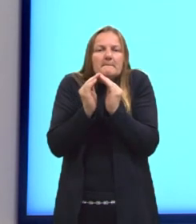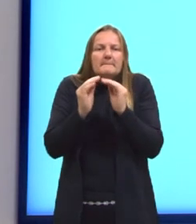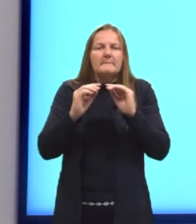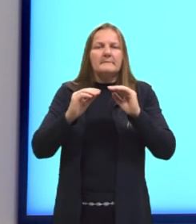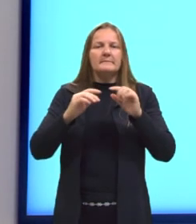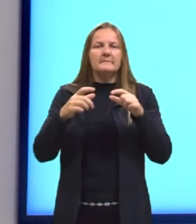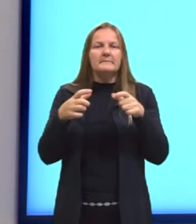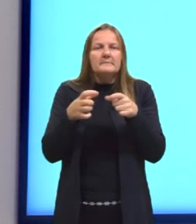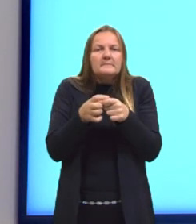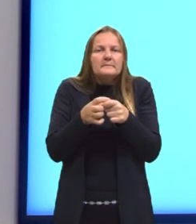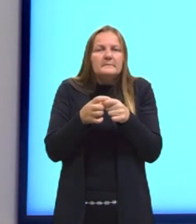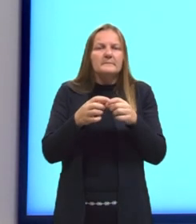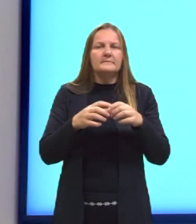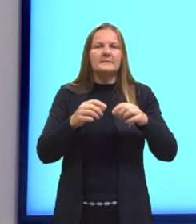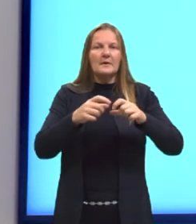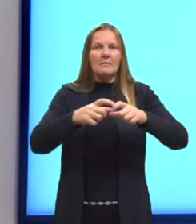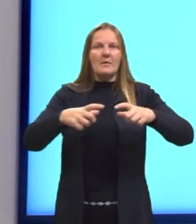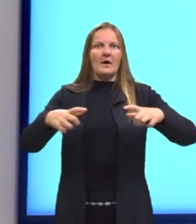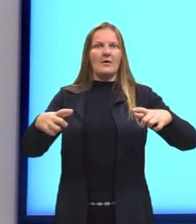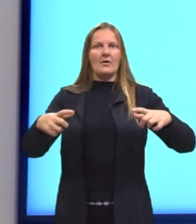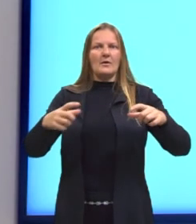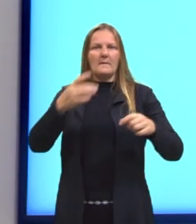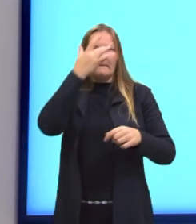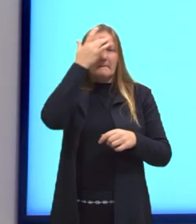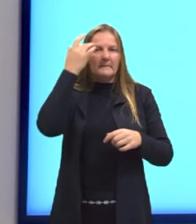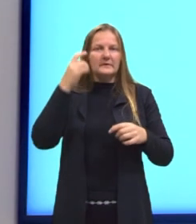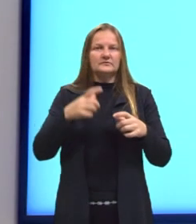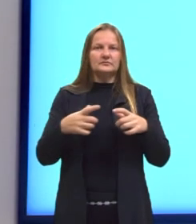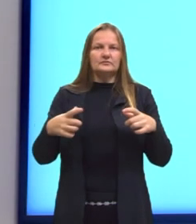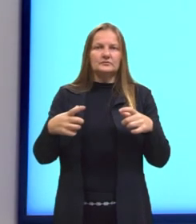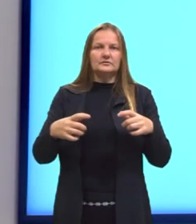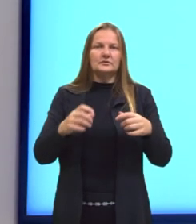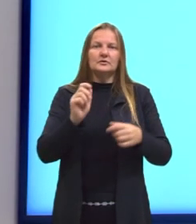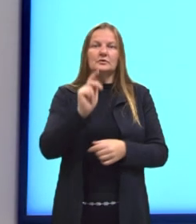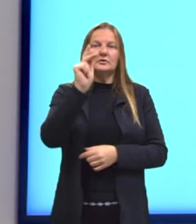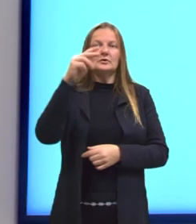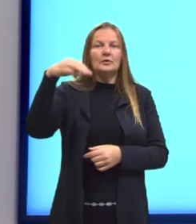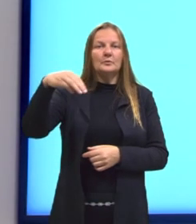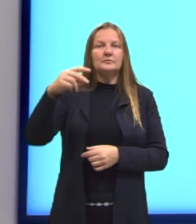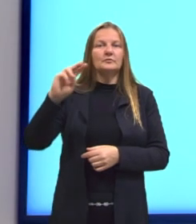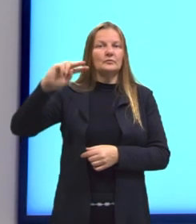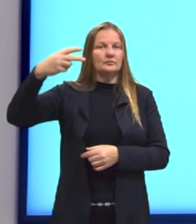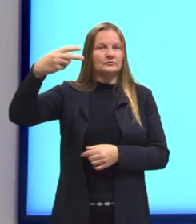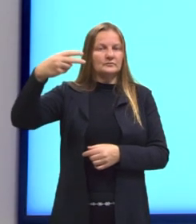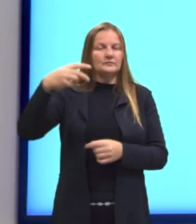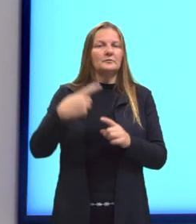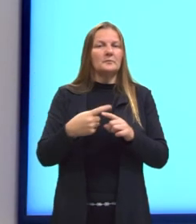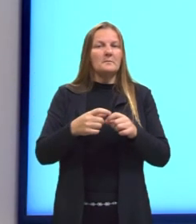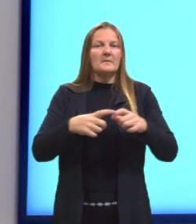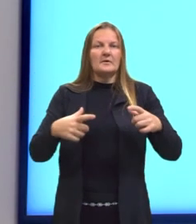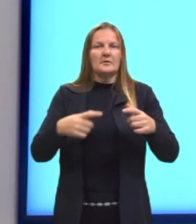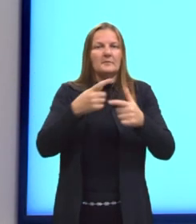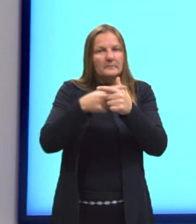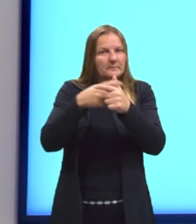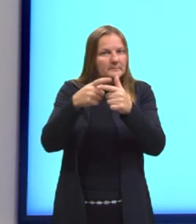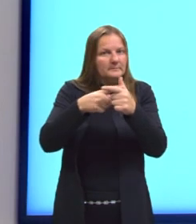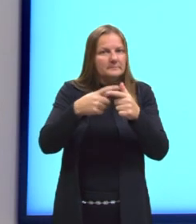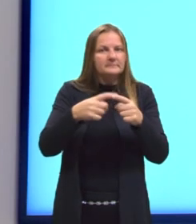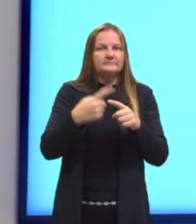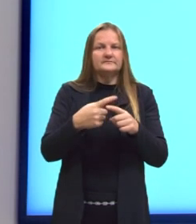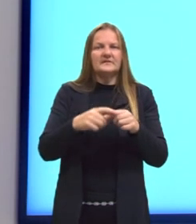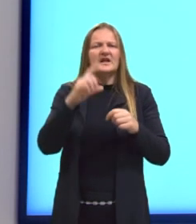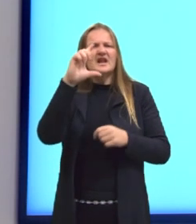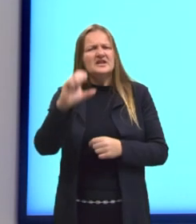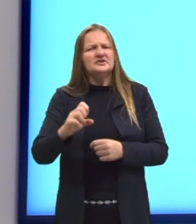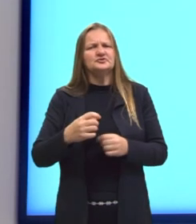demográfica Tá quanto maior a quantidade de pessoas por quilômetro quadrado maior vai ser um problema que eu vou ter com